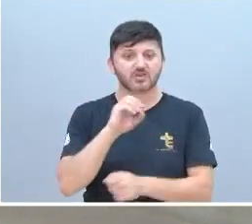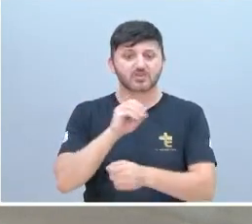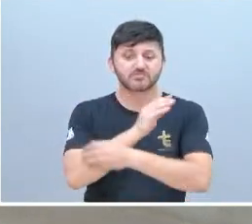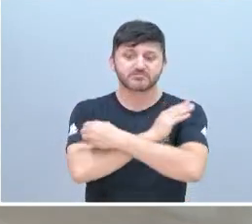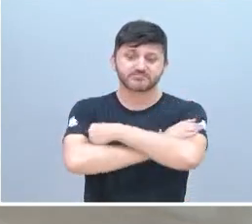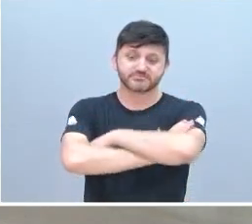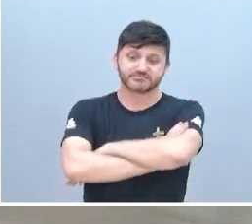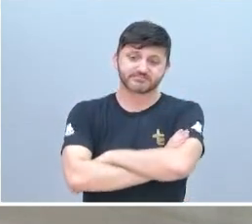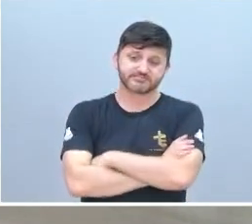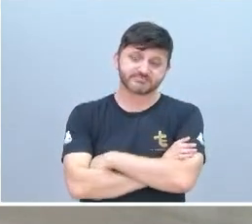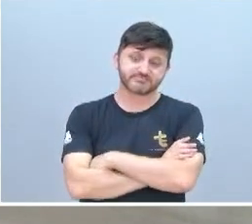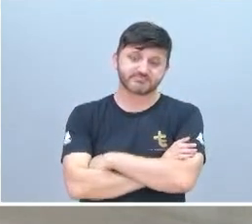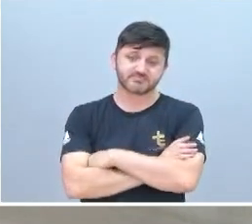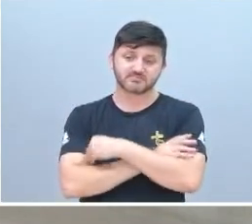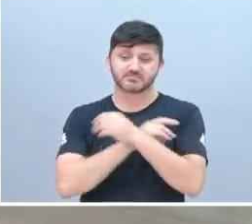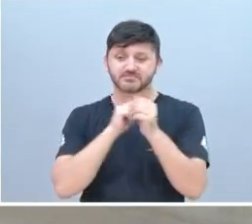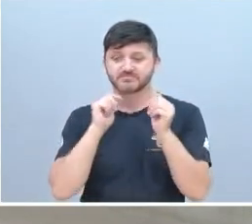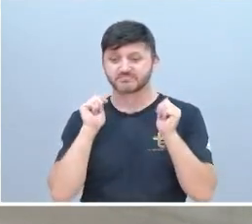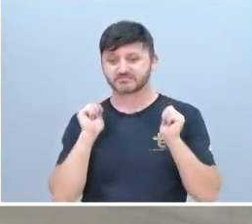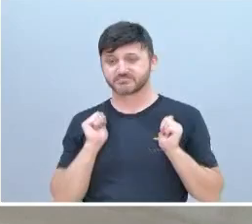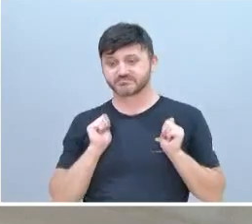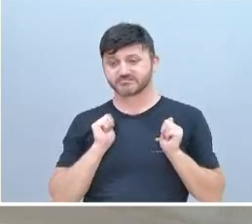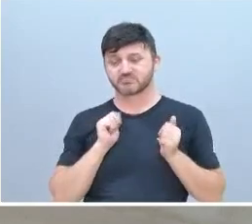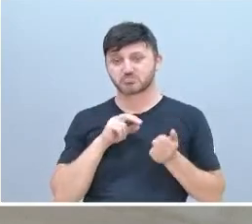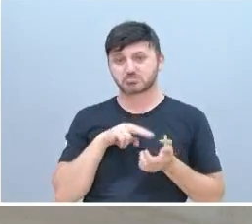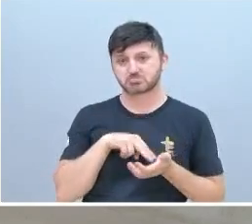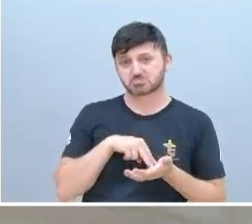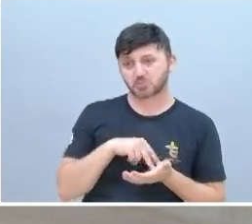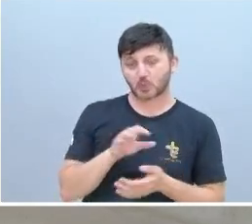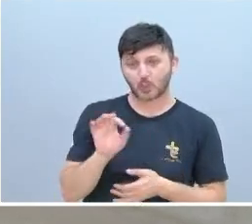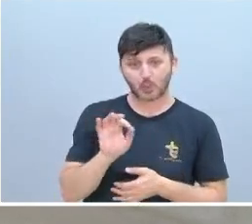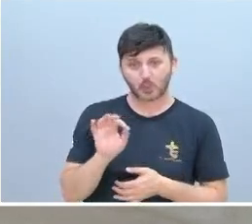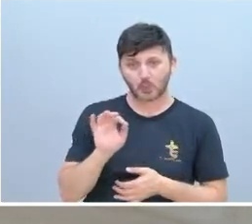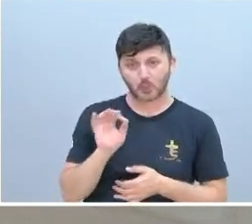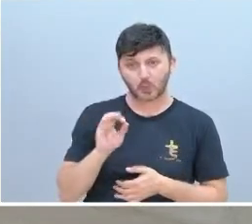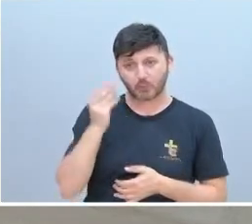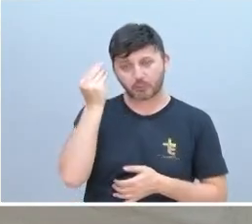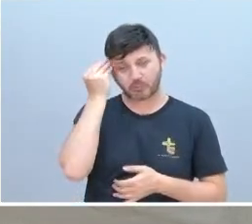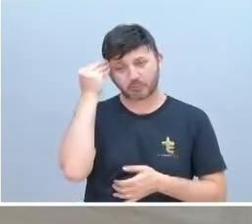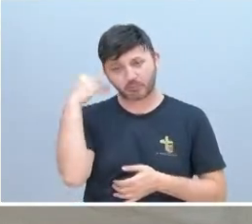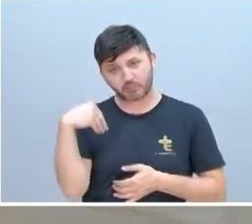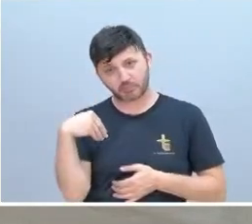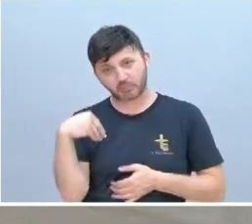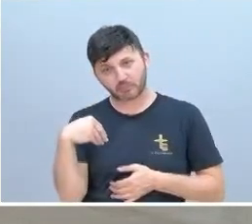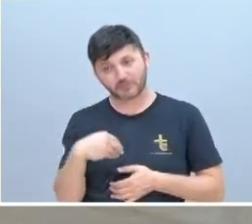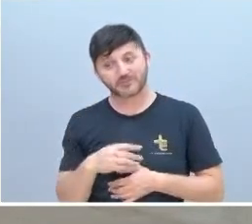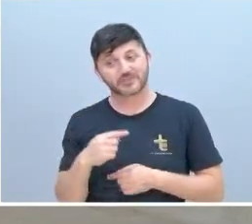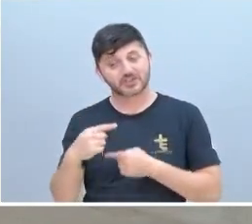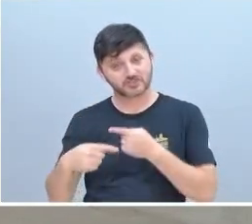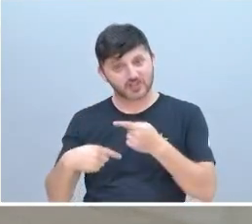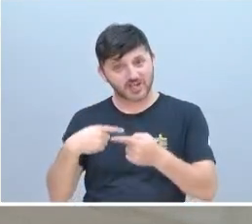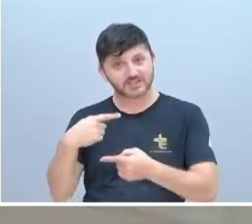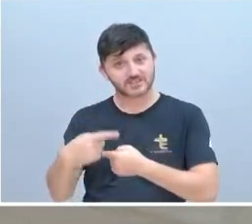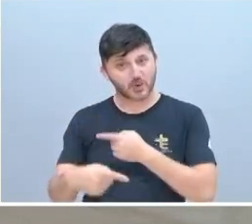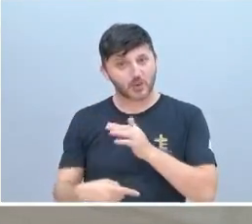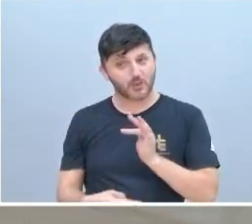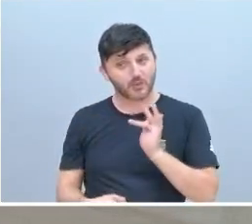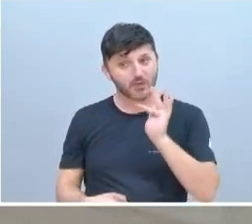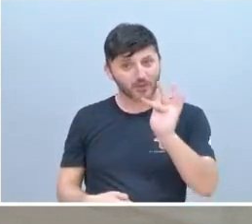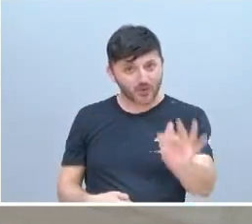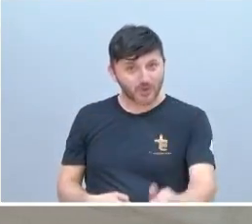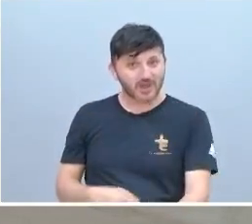sem firmeza. As gerações próximas, os teus filhos, teus